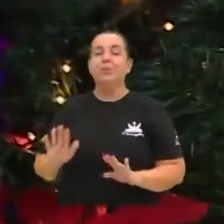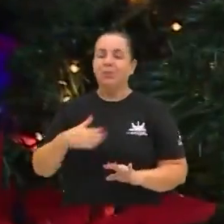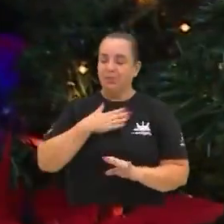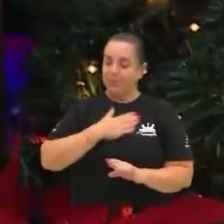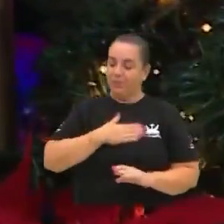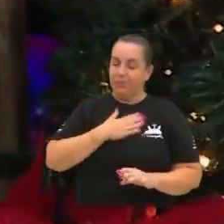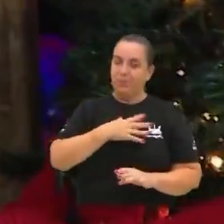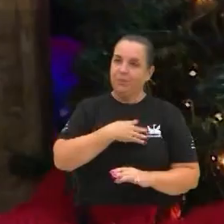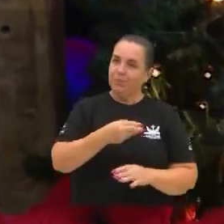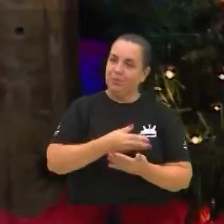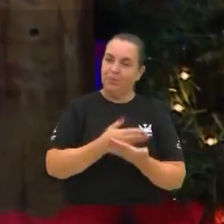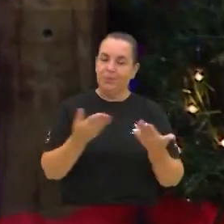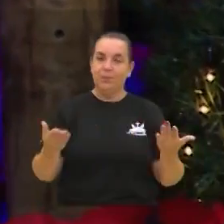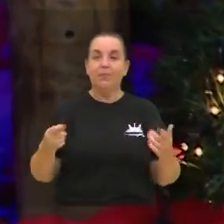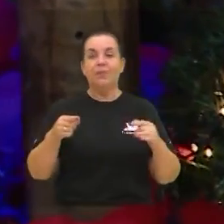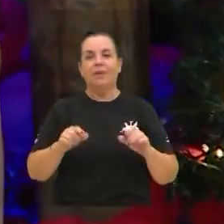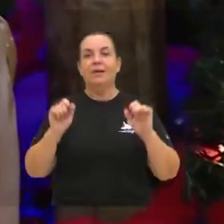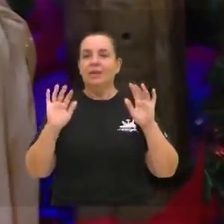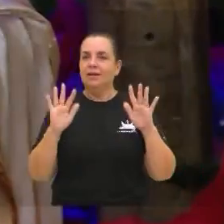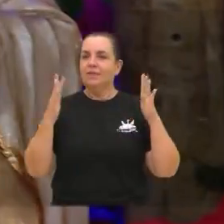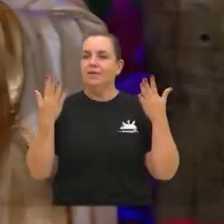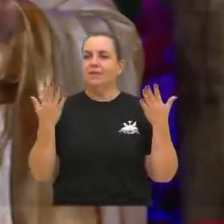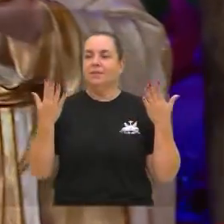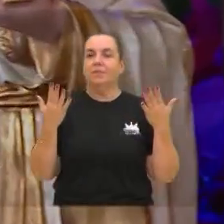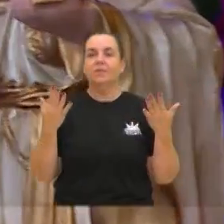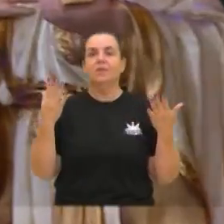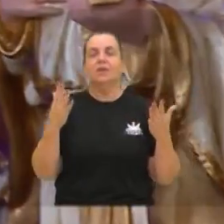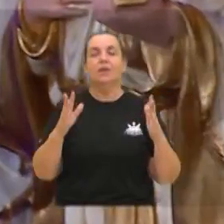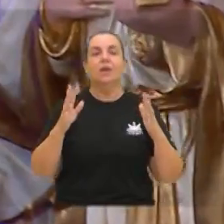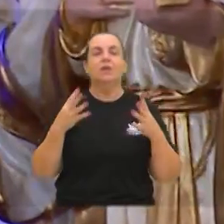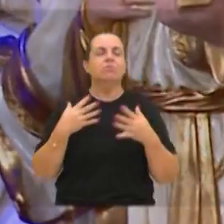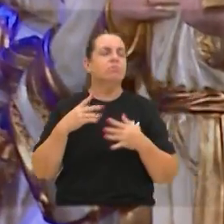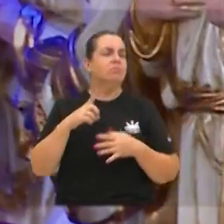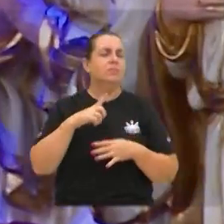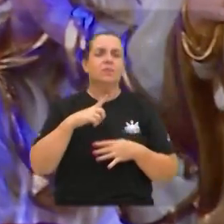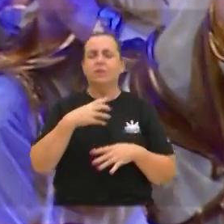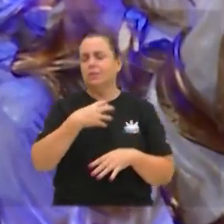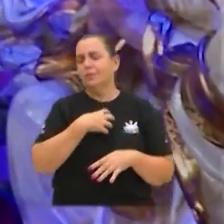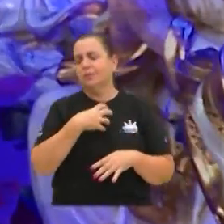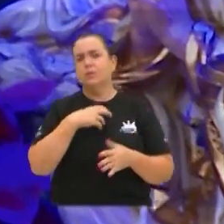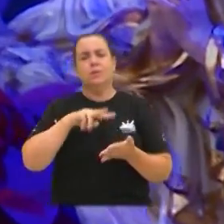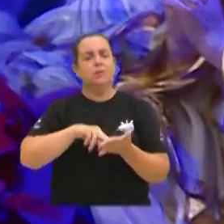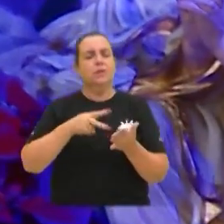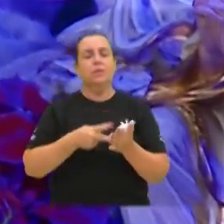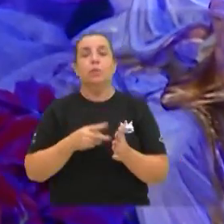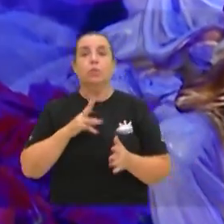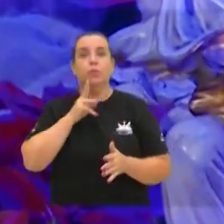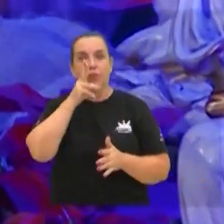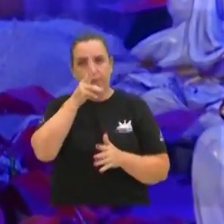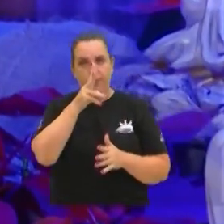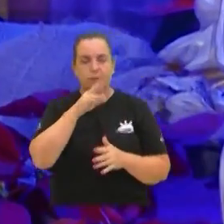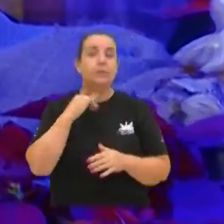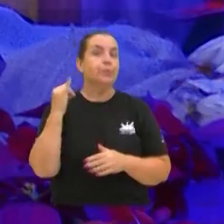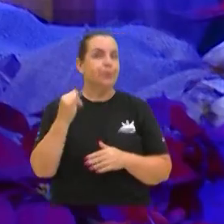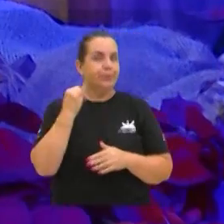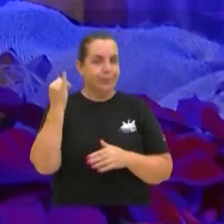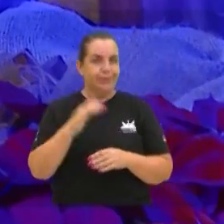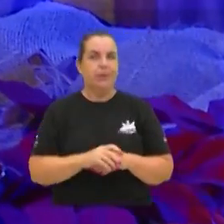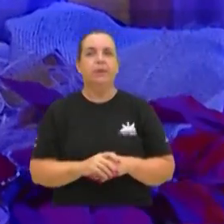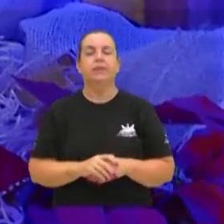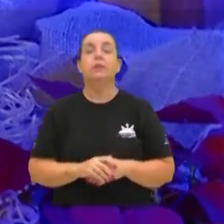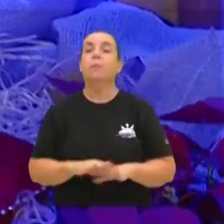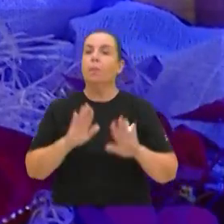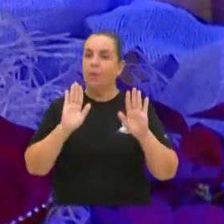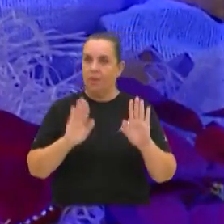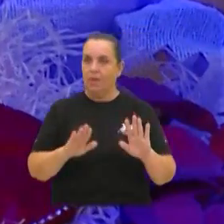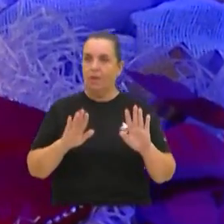queridos, essa celebração é cercada de um simbolismo muito forte. Tendo celebrado o